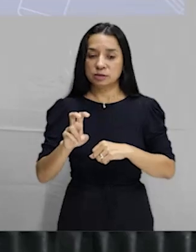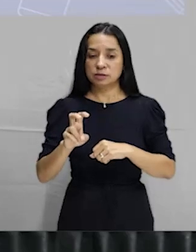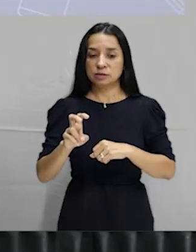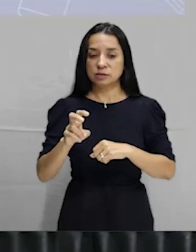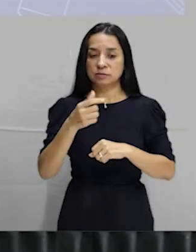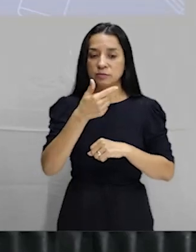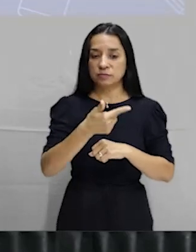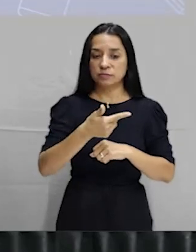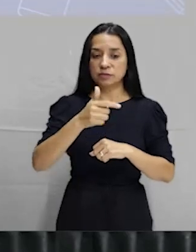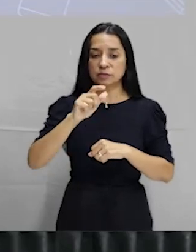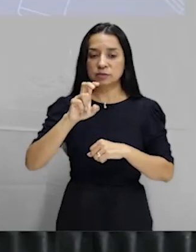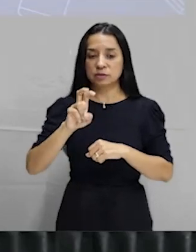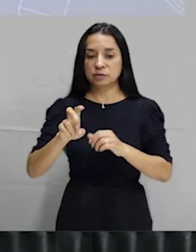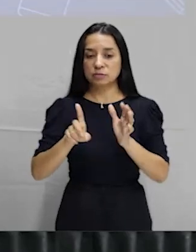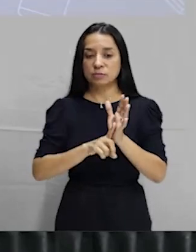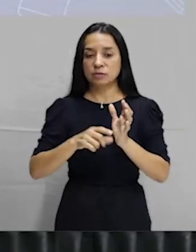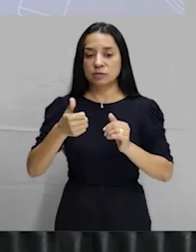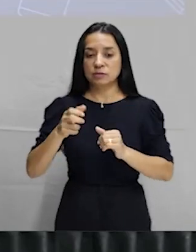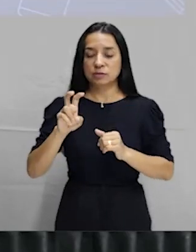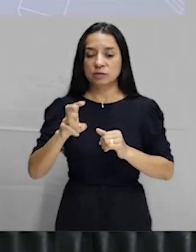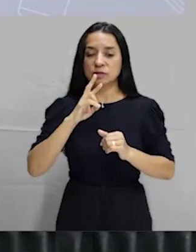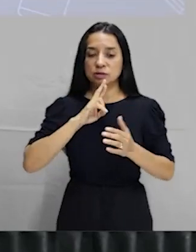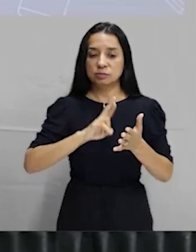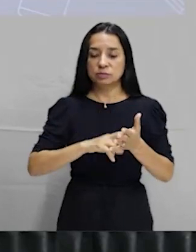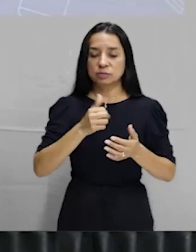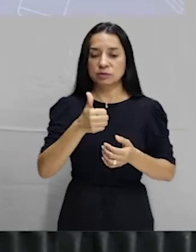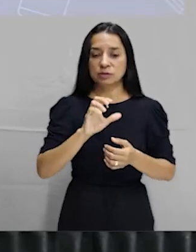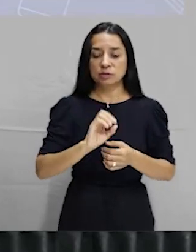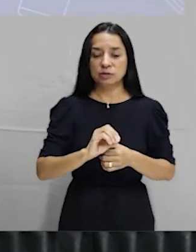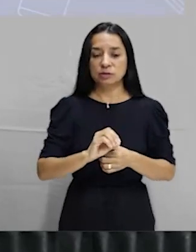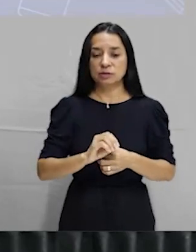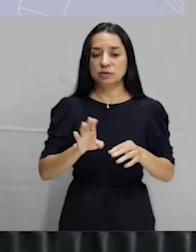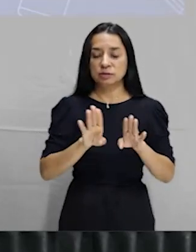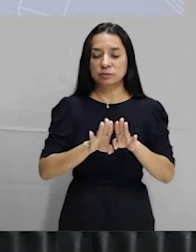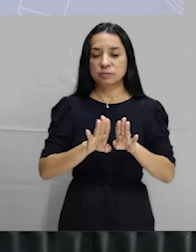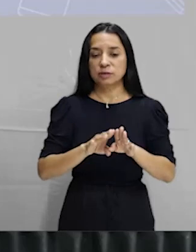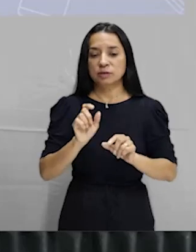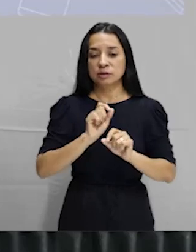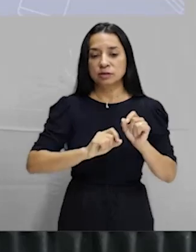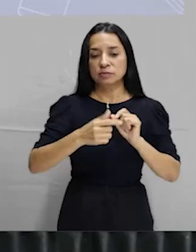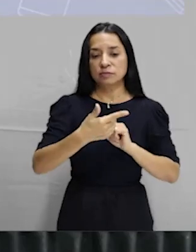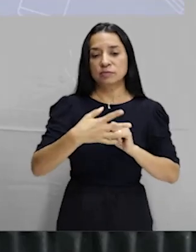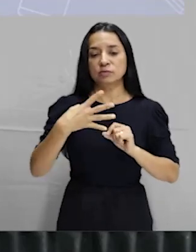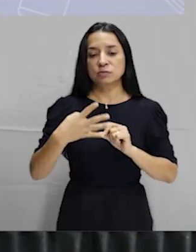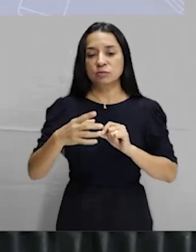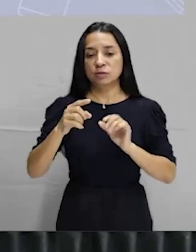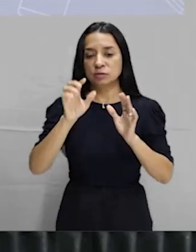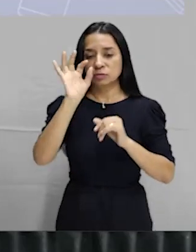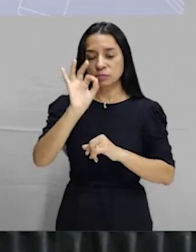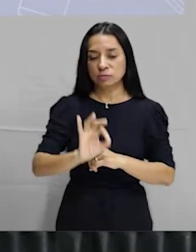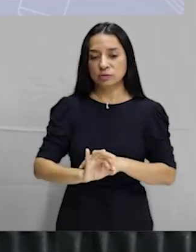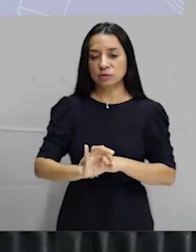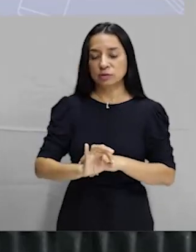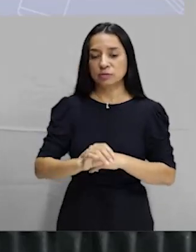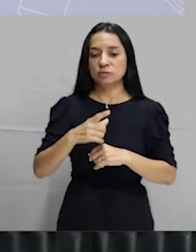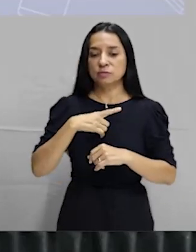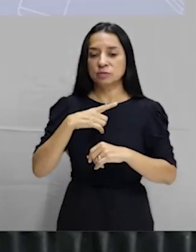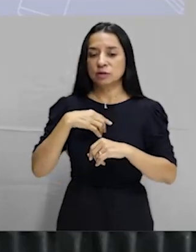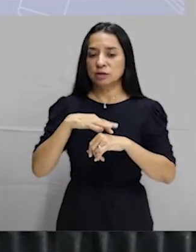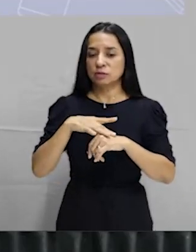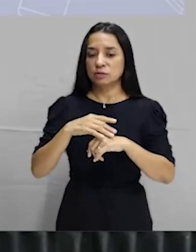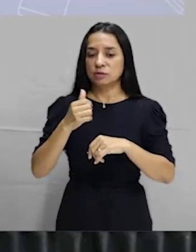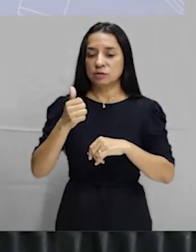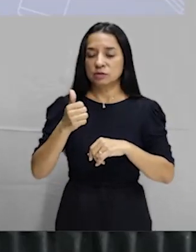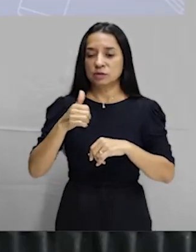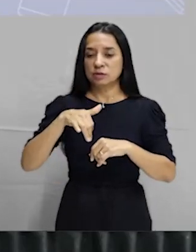25 menos 15, resposta 10. Disse também que 24% foi afetado pelas